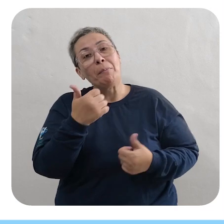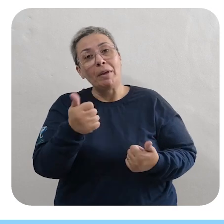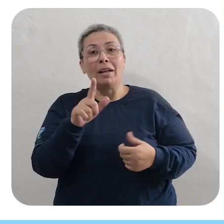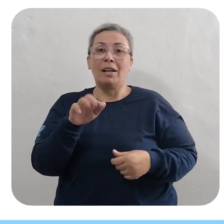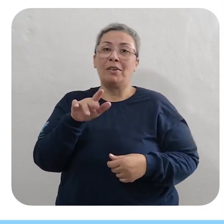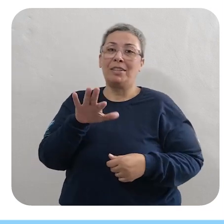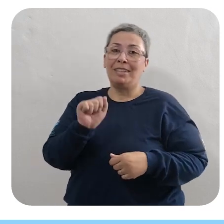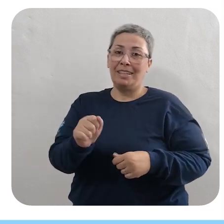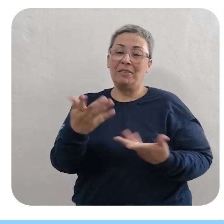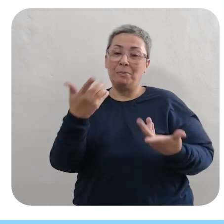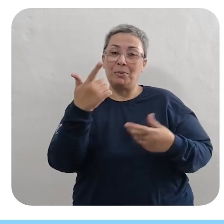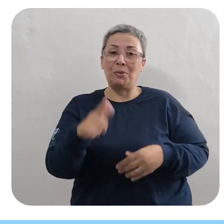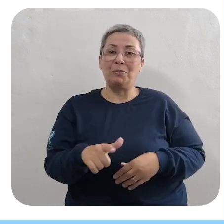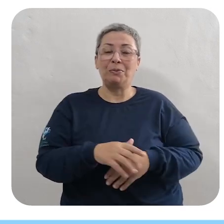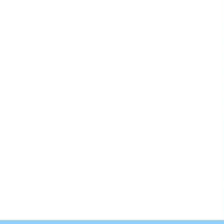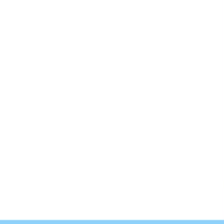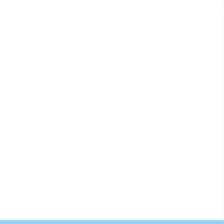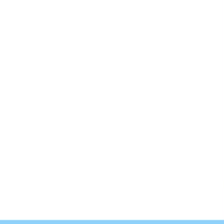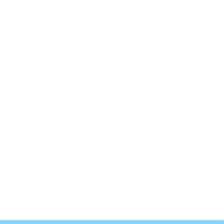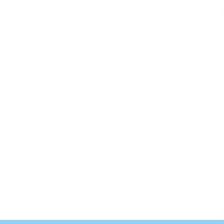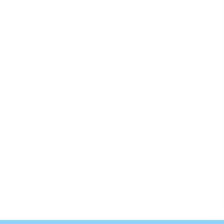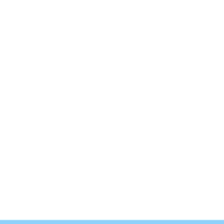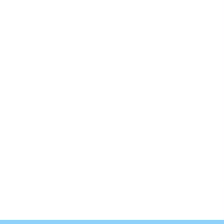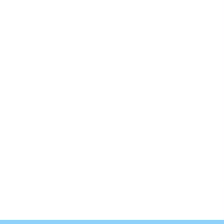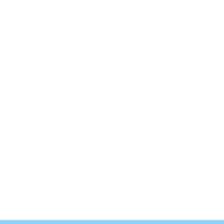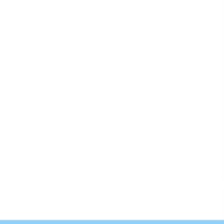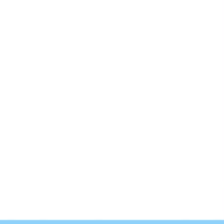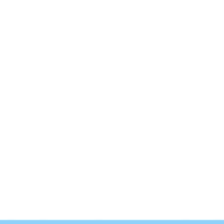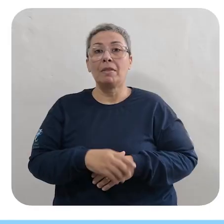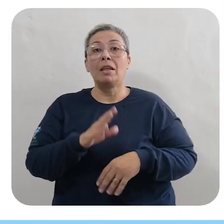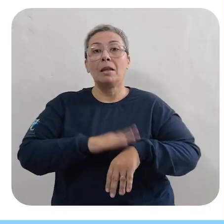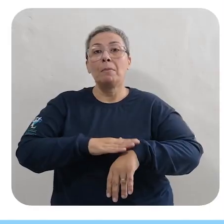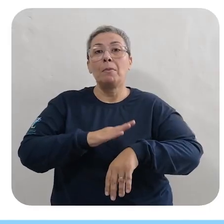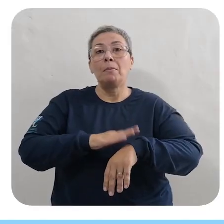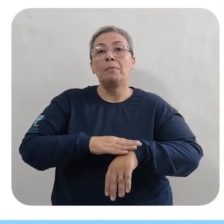De novo. Tá bom, Horinha, vamos de novo.